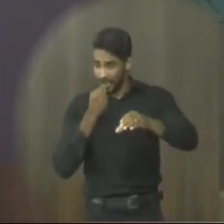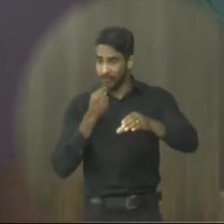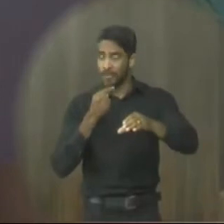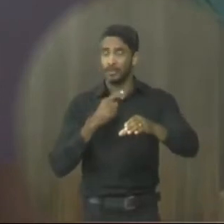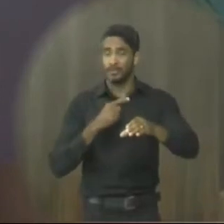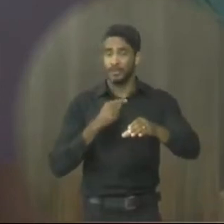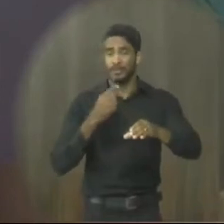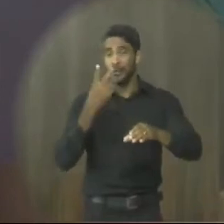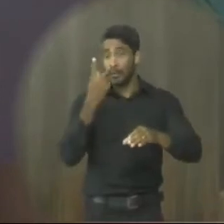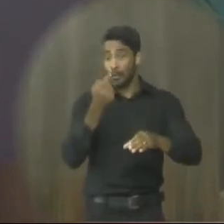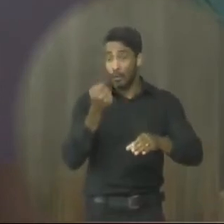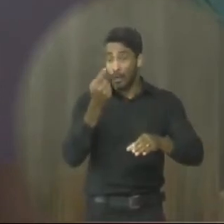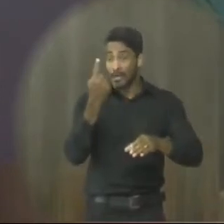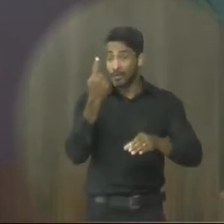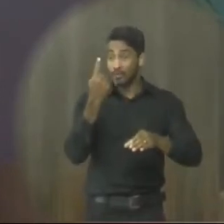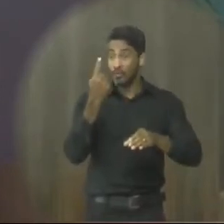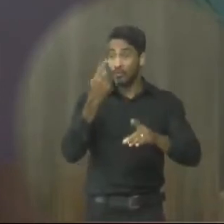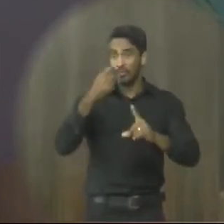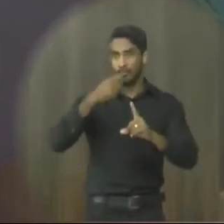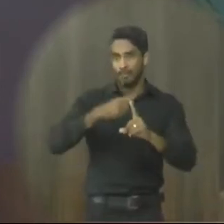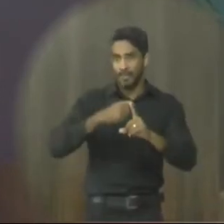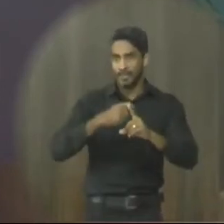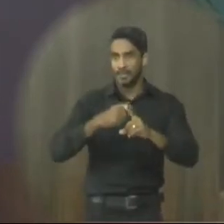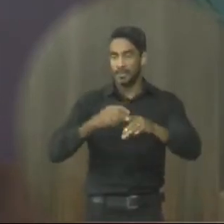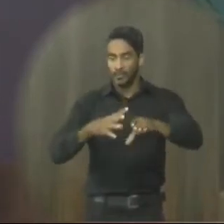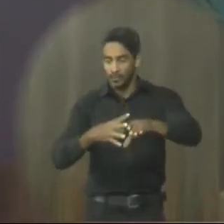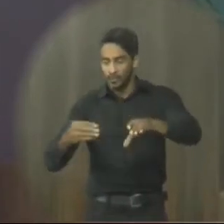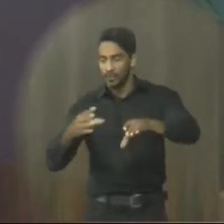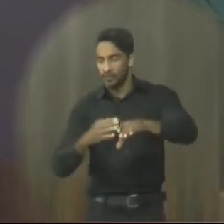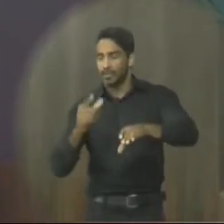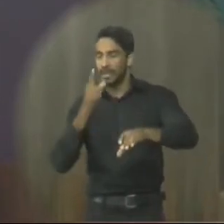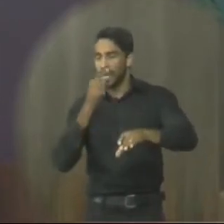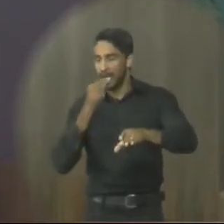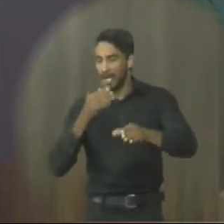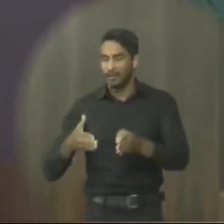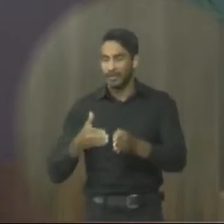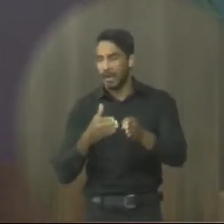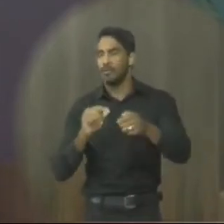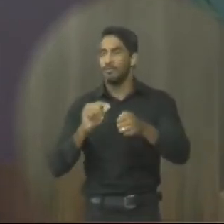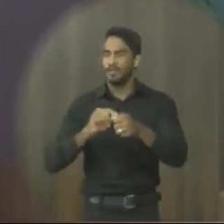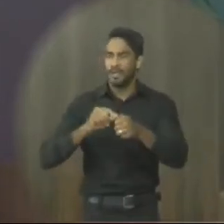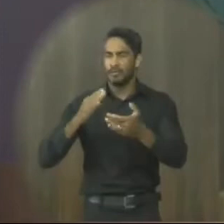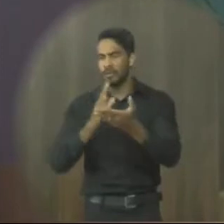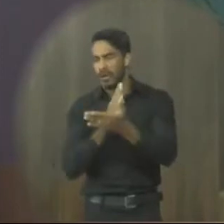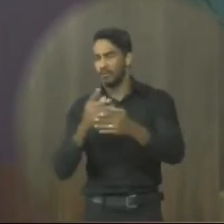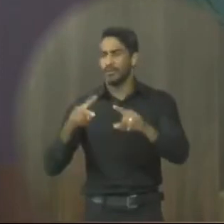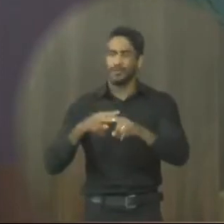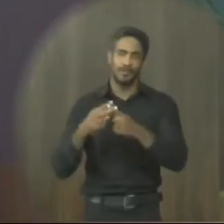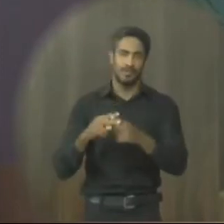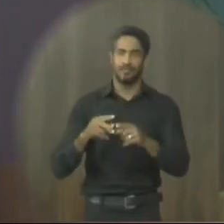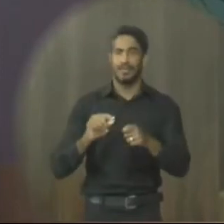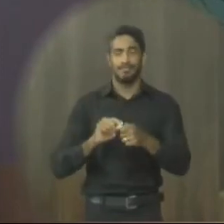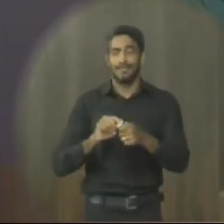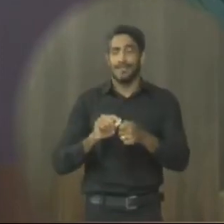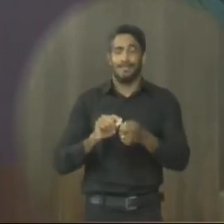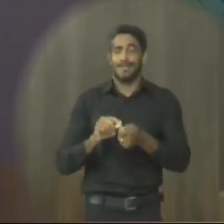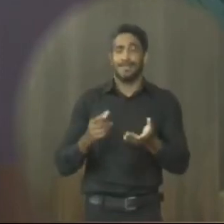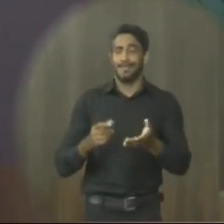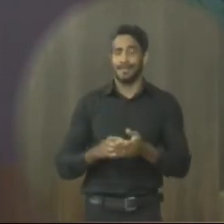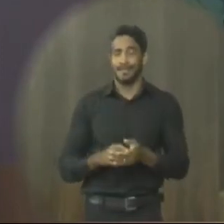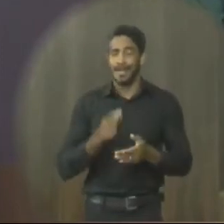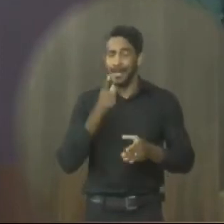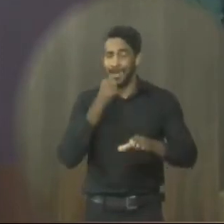durante quase um mês, puxando água nas ruas. Fizemos algumas manutenções, mas não tem o que fazer. Você que puxa